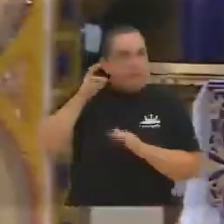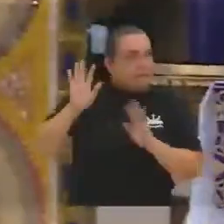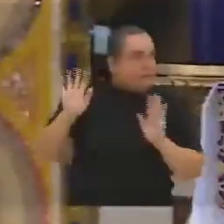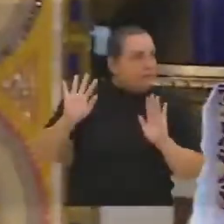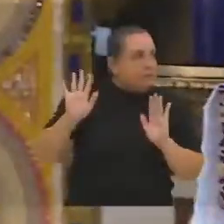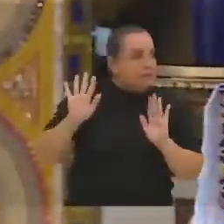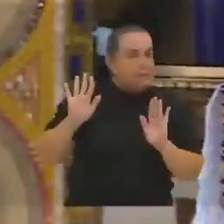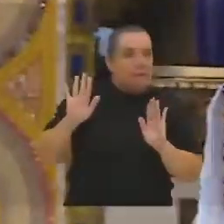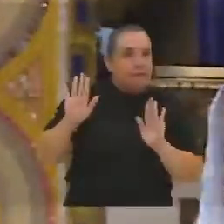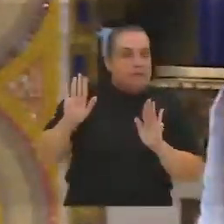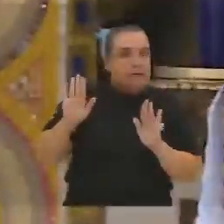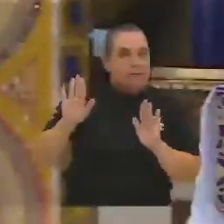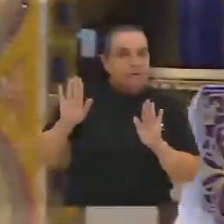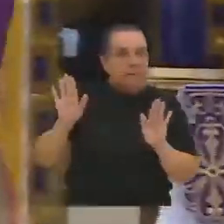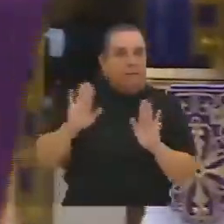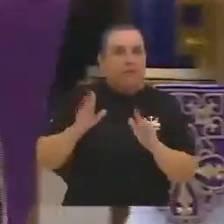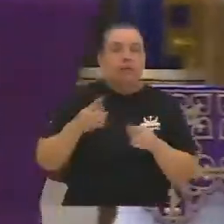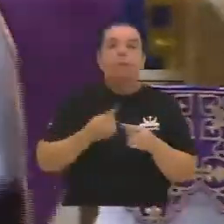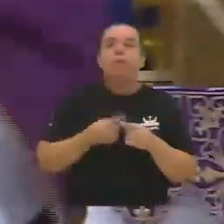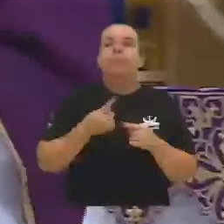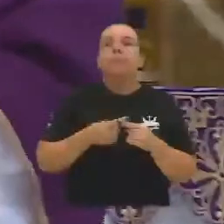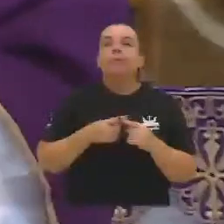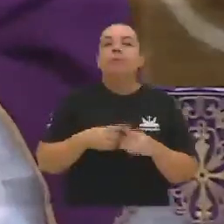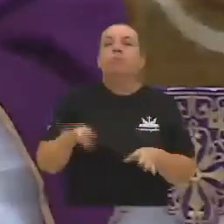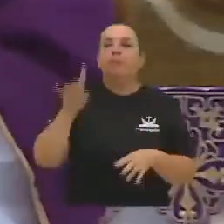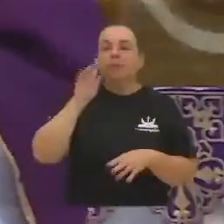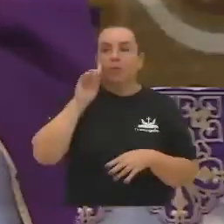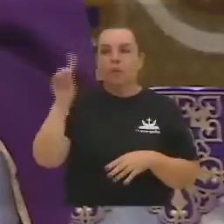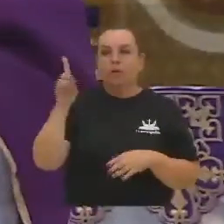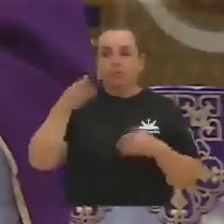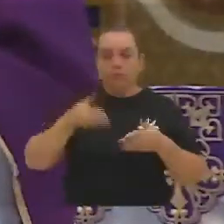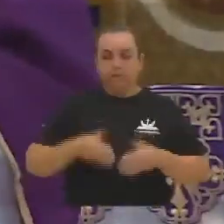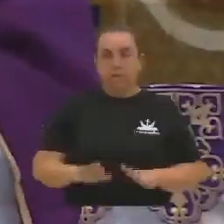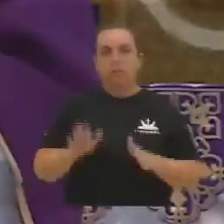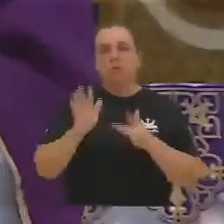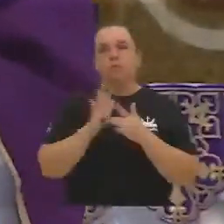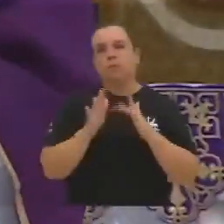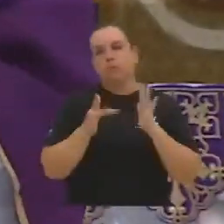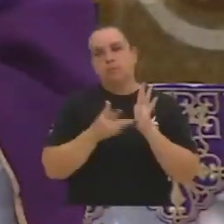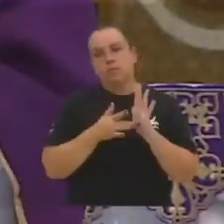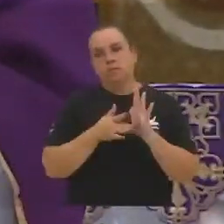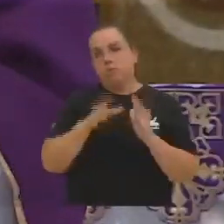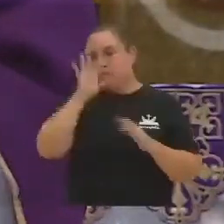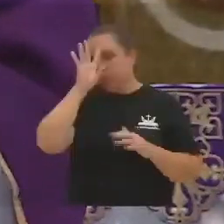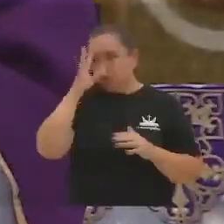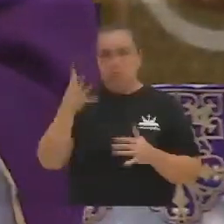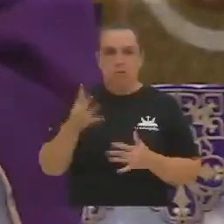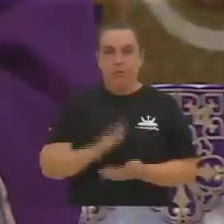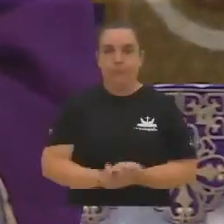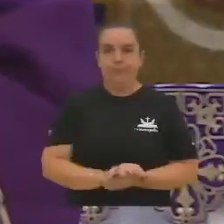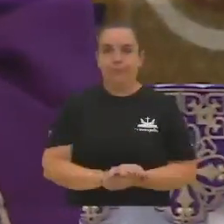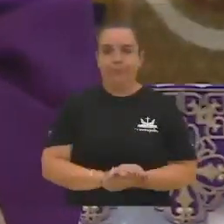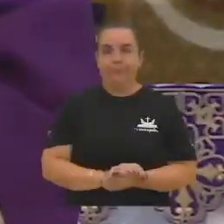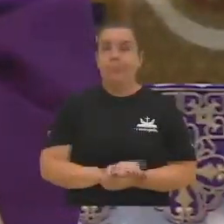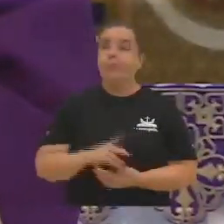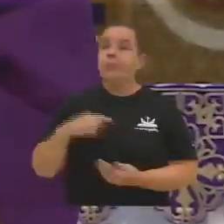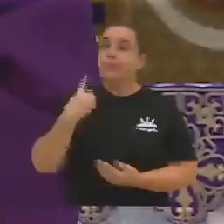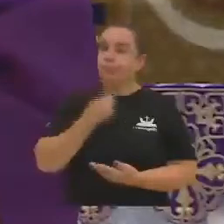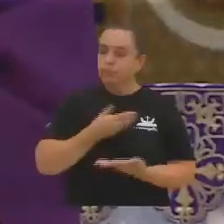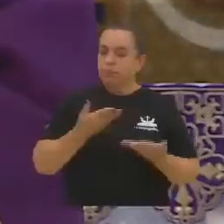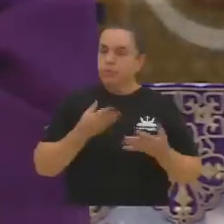Para tentarmos minimizar a vergonha do dia do nascimento do Mestre. Nós agora vamos